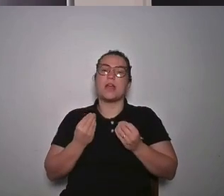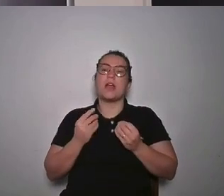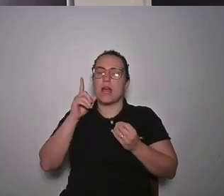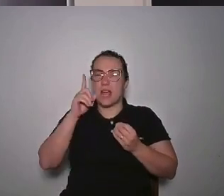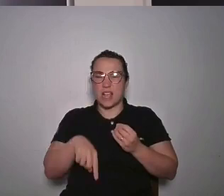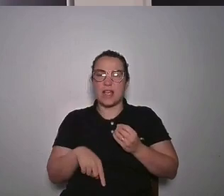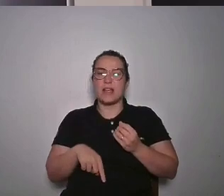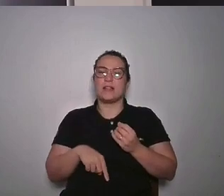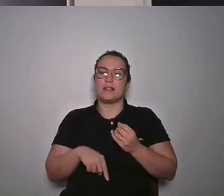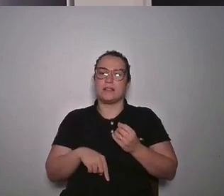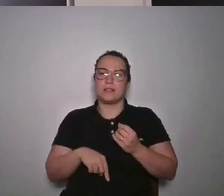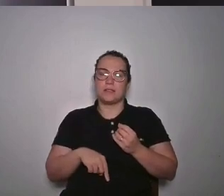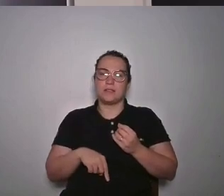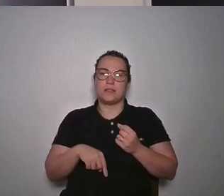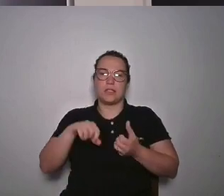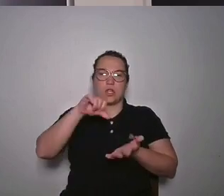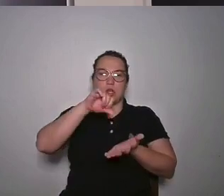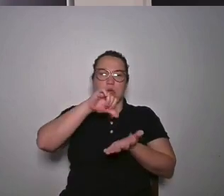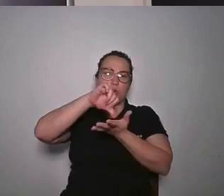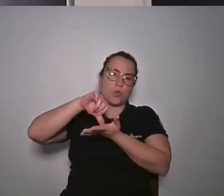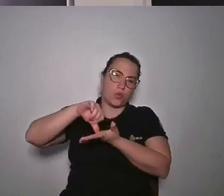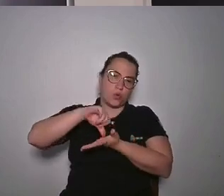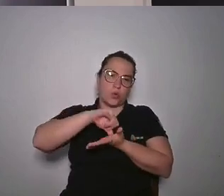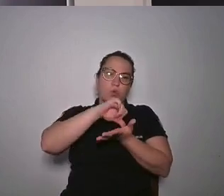essas unidades